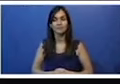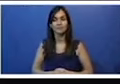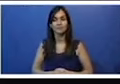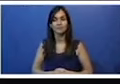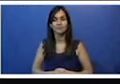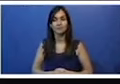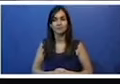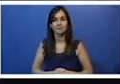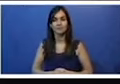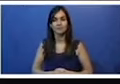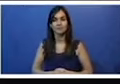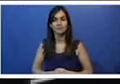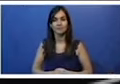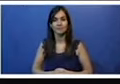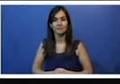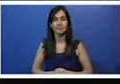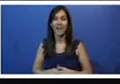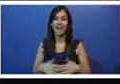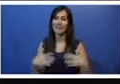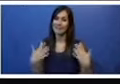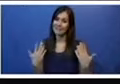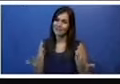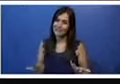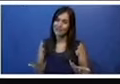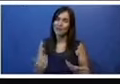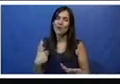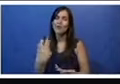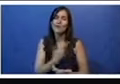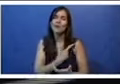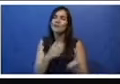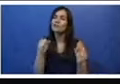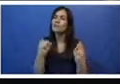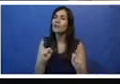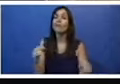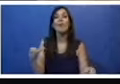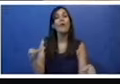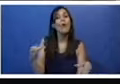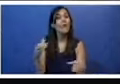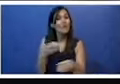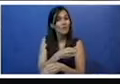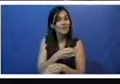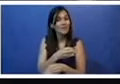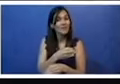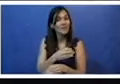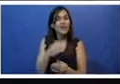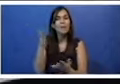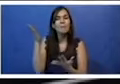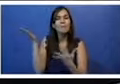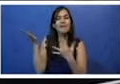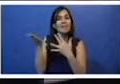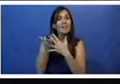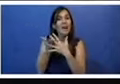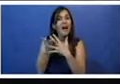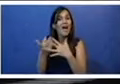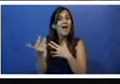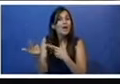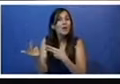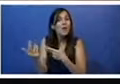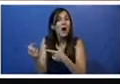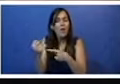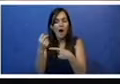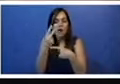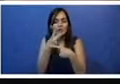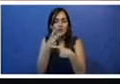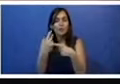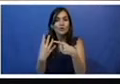vermelhas então podemos concluir que metade é igual a 2/4 Eu